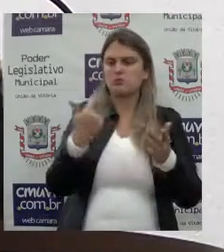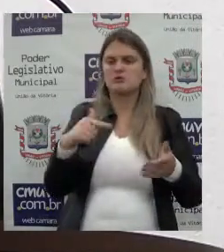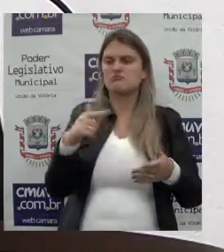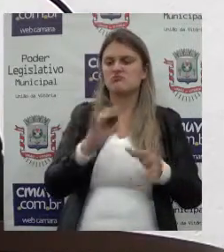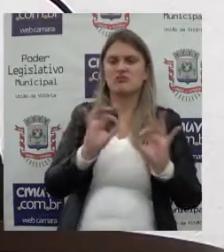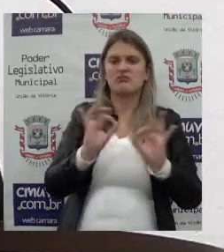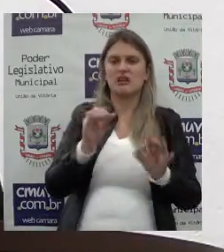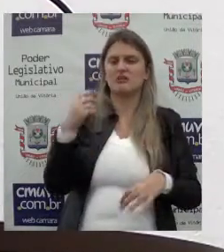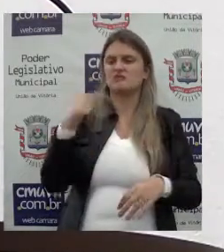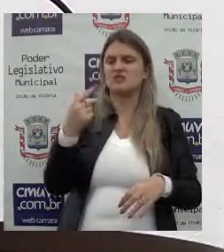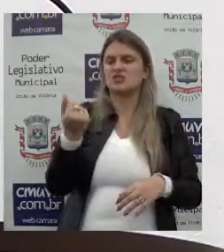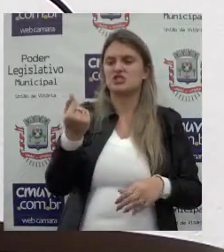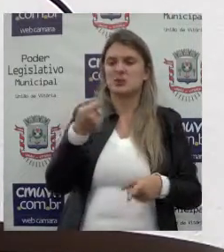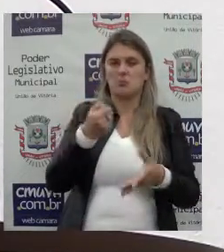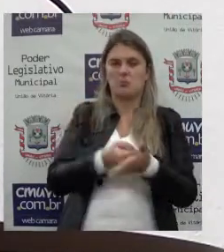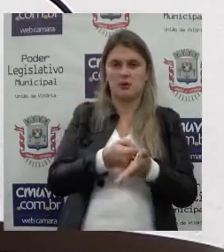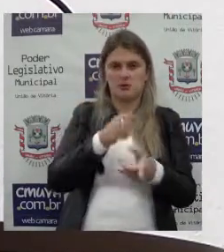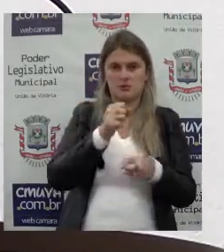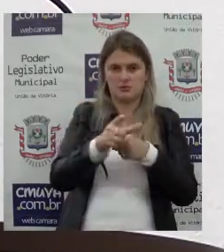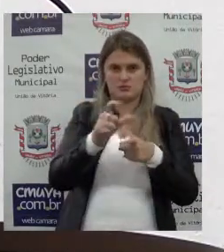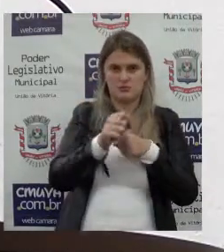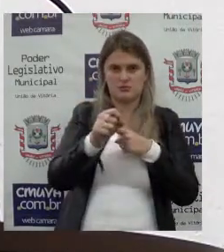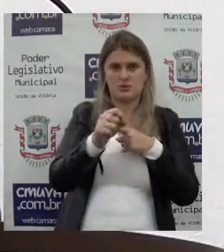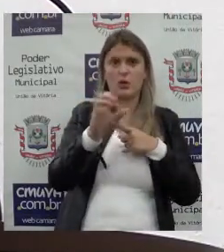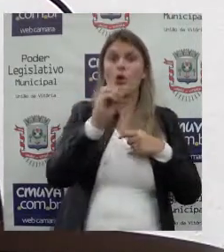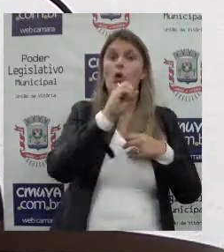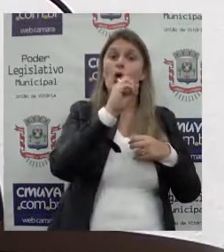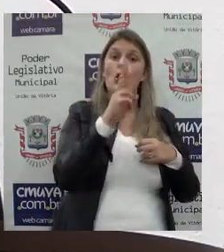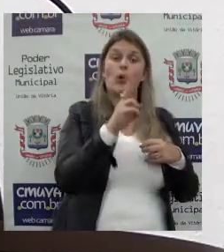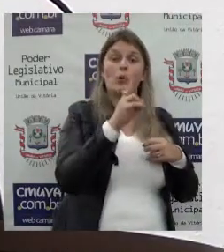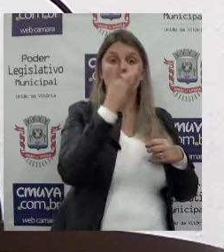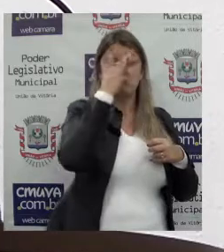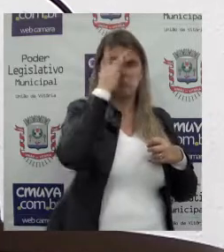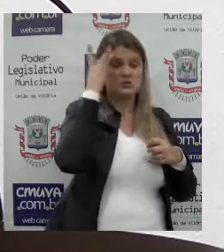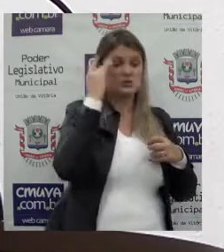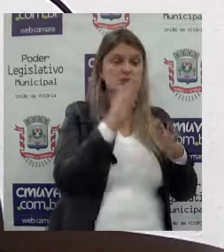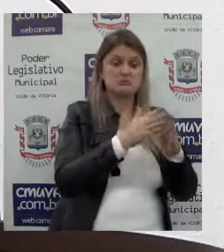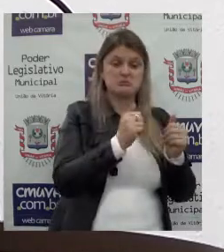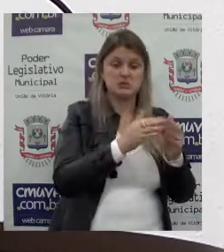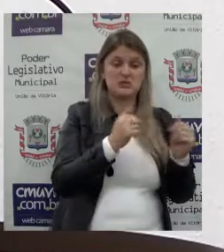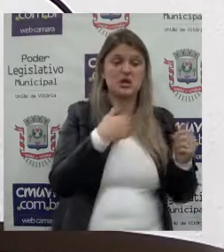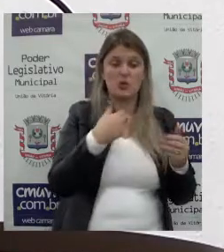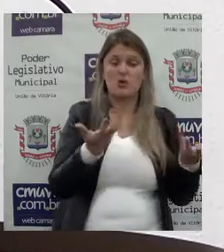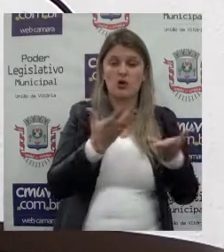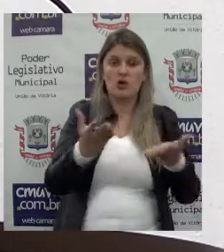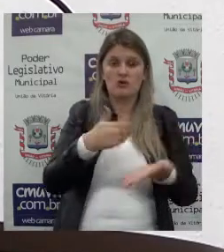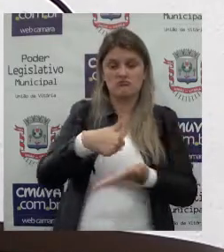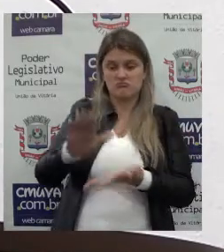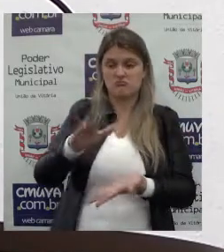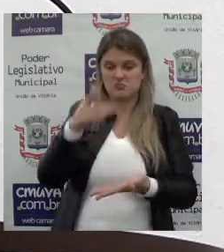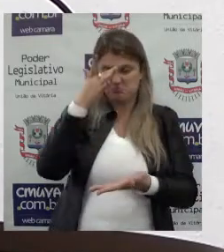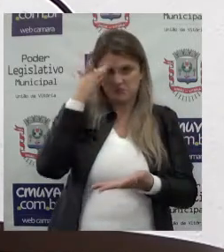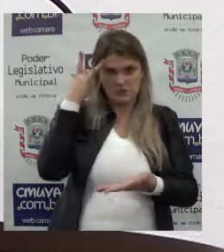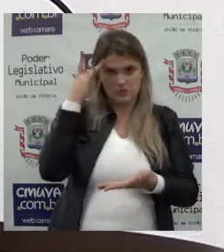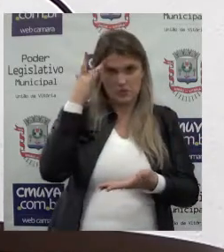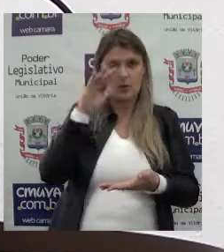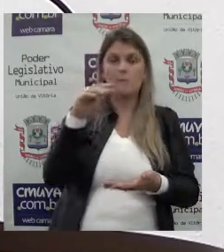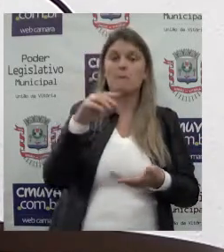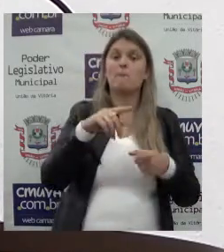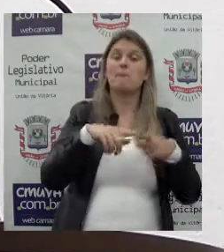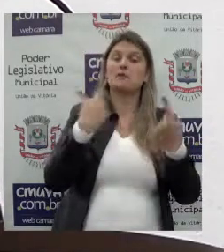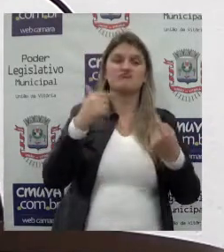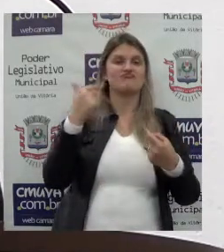não tinha nada carteira assinada e tal, e não tinha dinheiro nenhum para pagar o aluguel. E o proprietário pediu na legislação e ganhou. É legal,